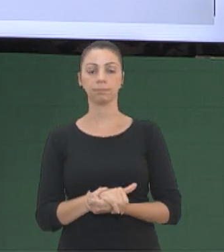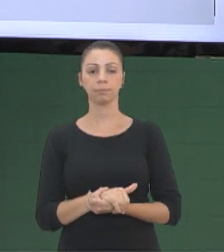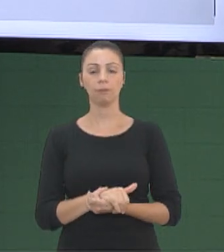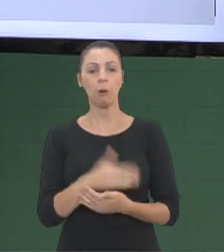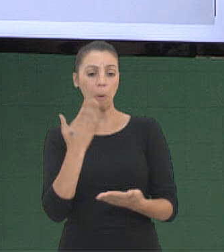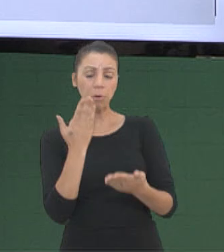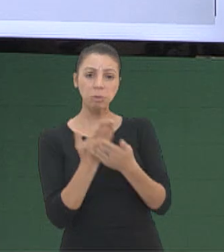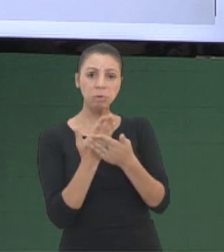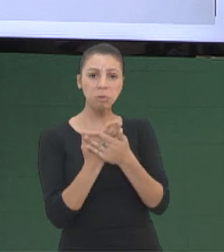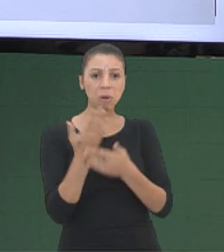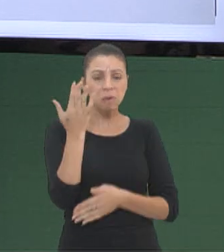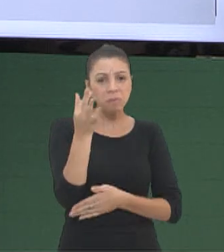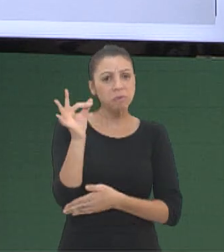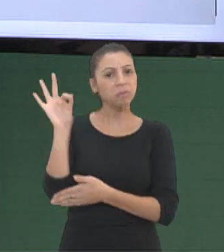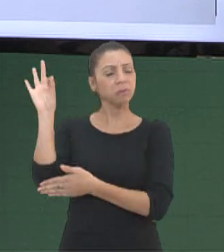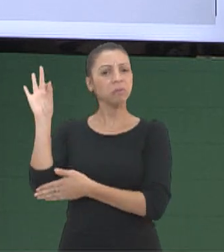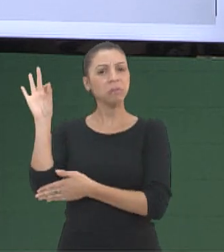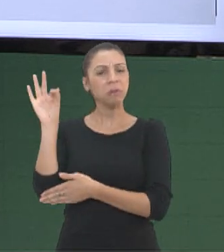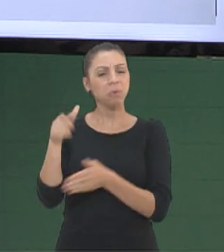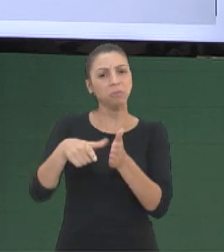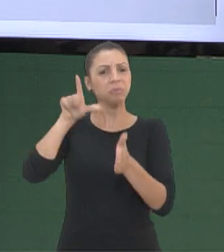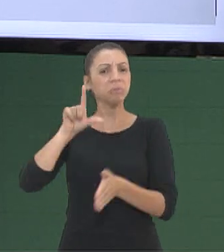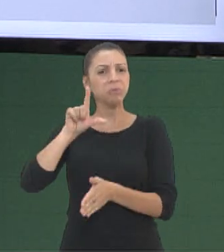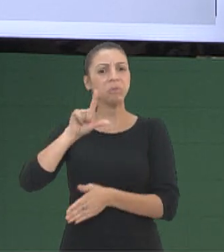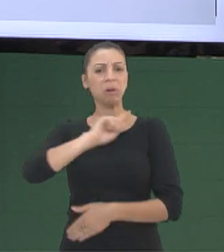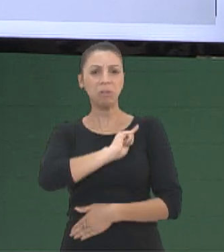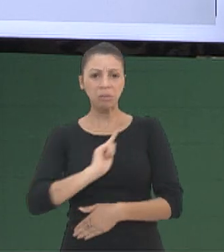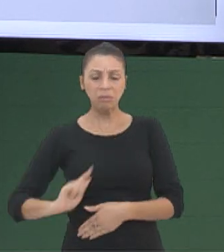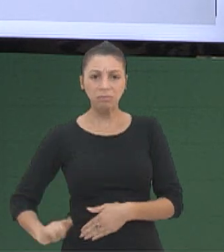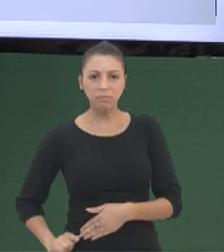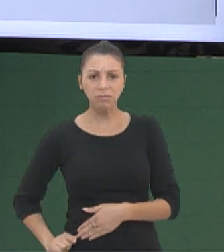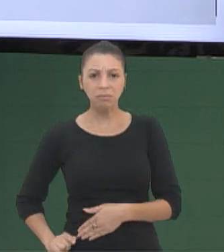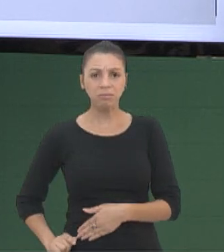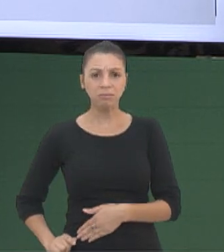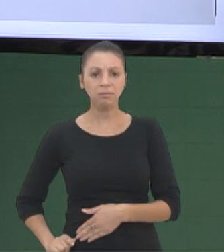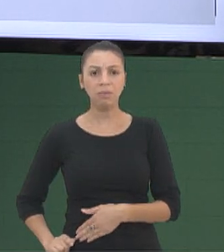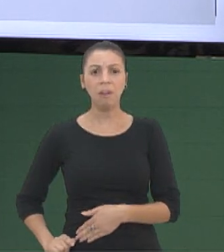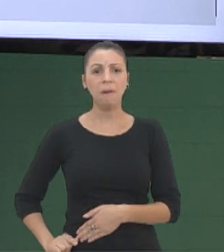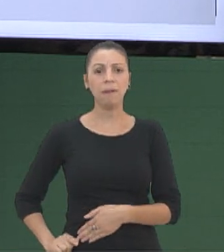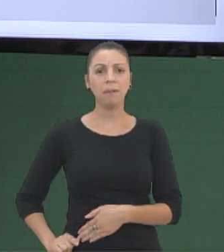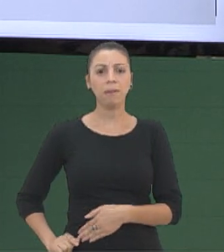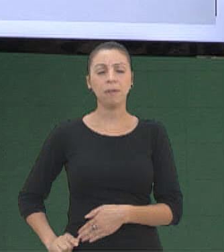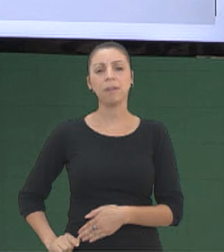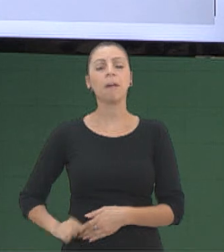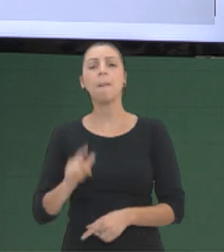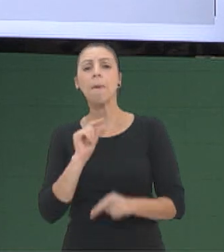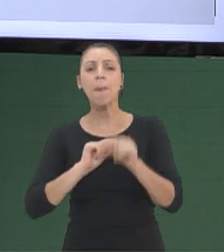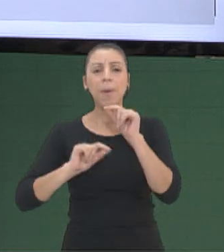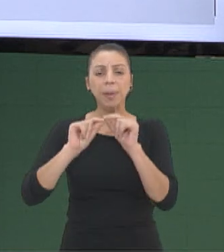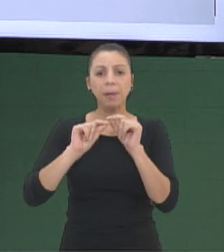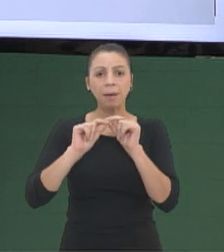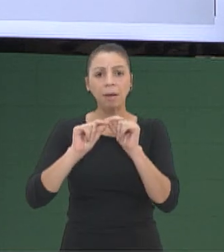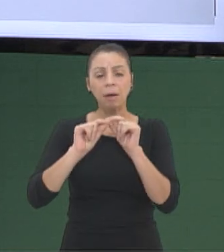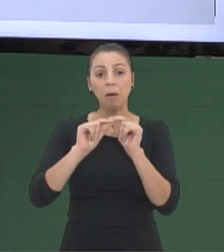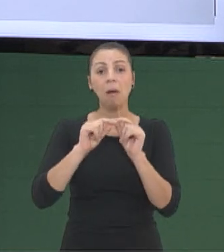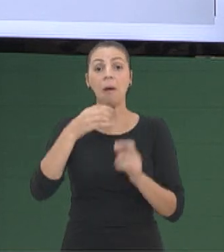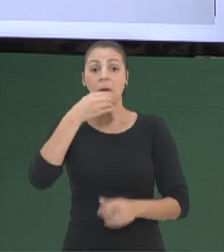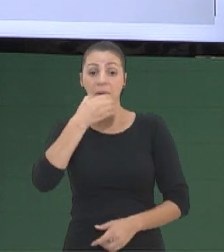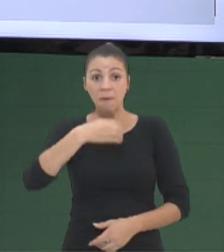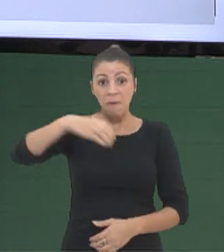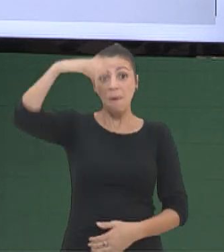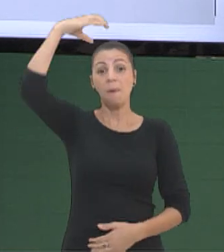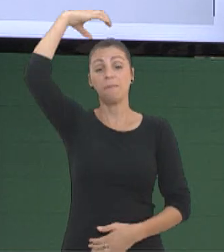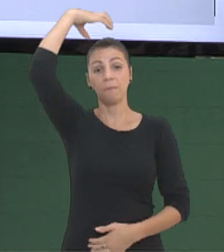Estudamos sobre a França do Antigo Regime. Quando nós falamos de Antigo Regime, estamos falando de um modelo de governo, um modelo de